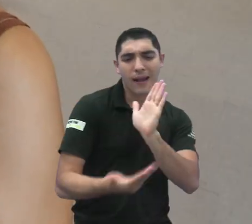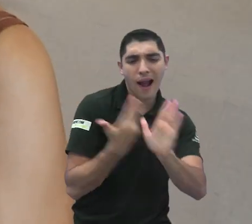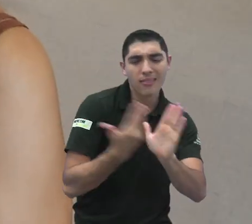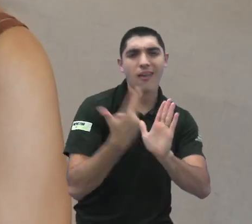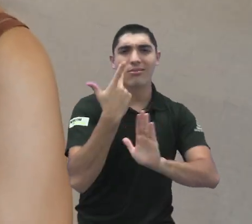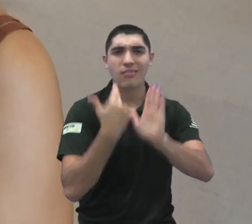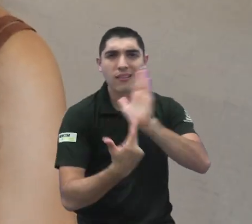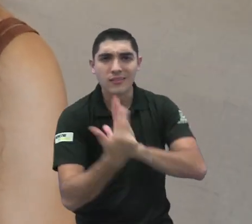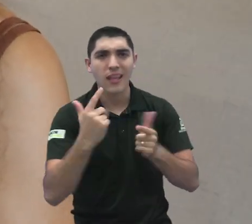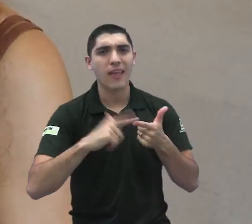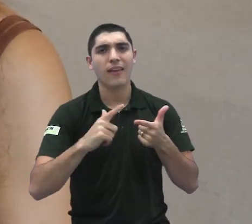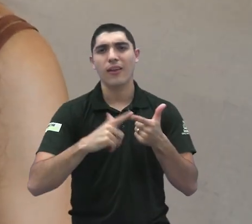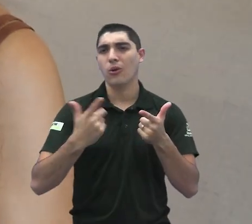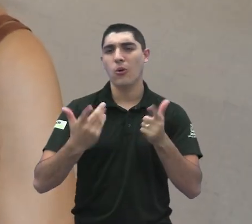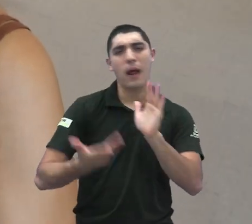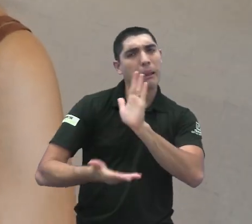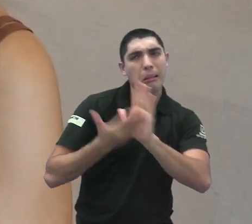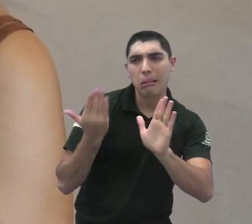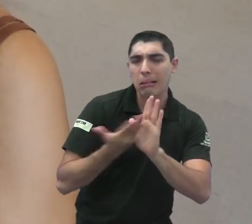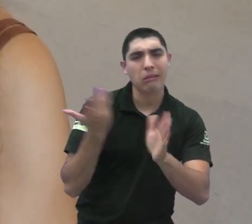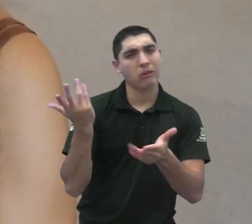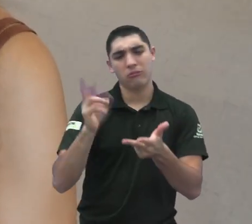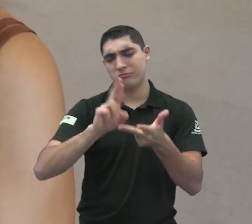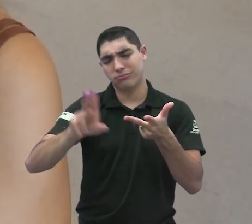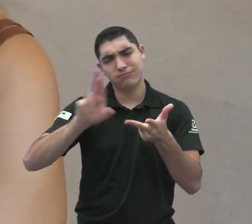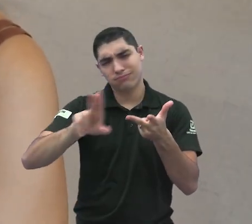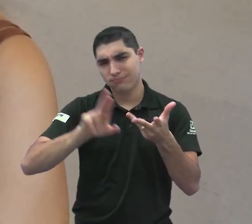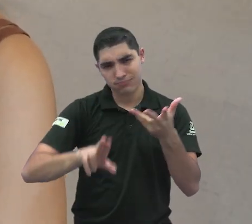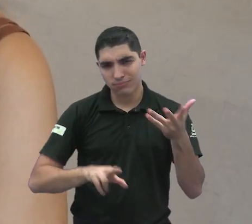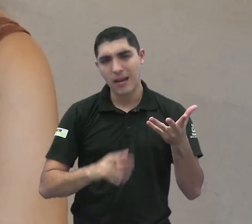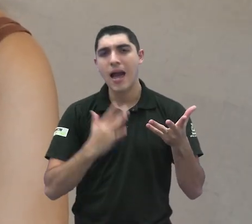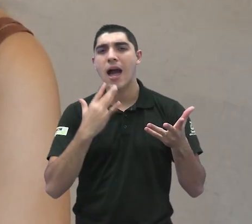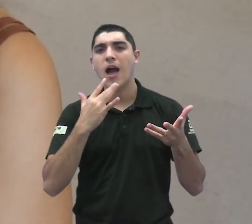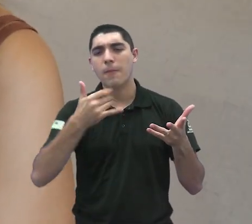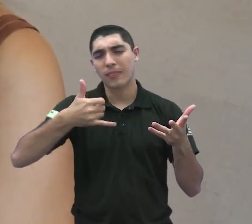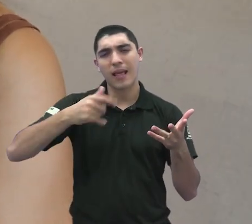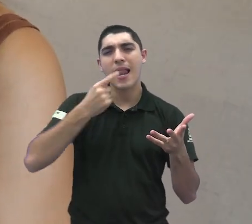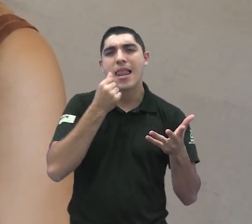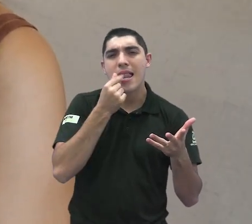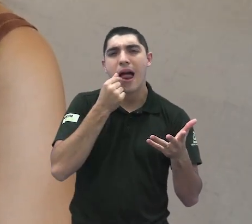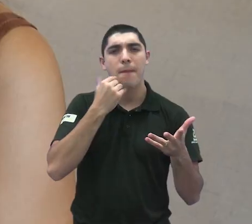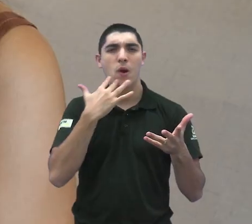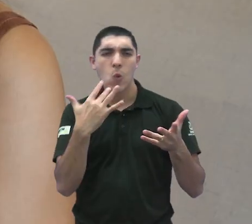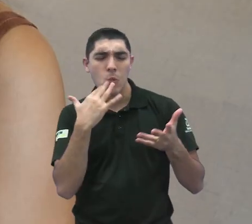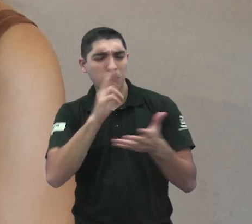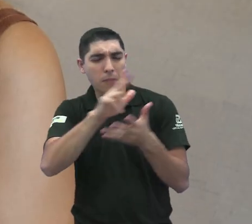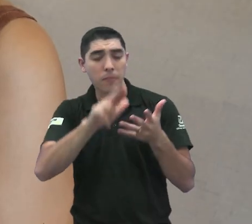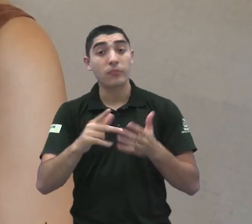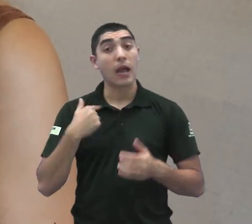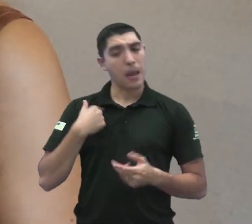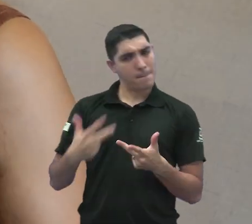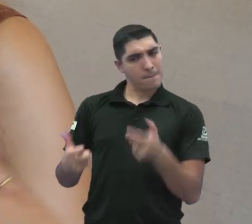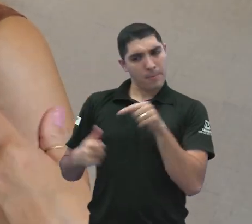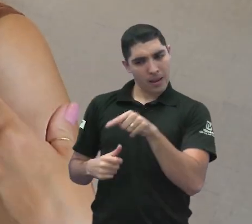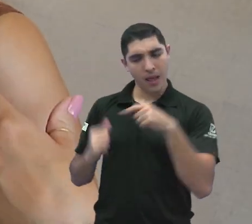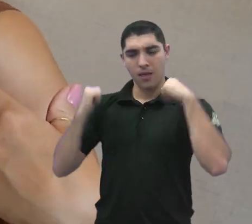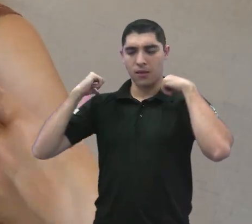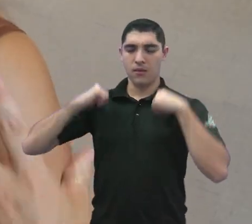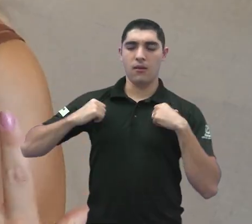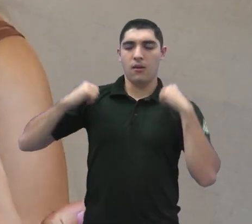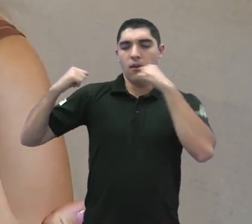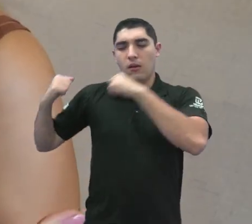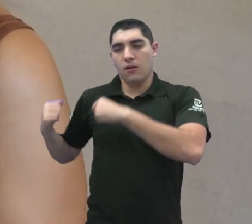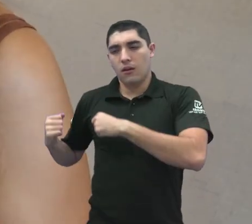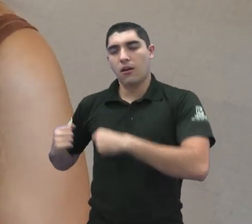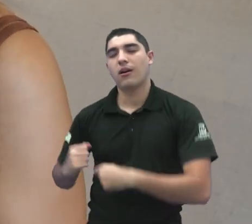desenho, vários lápis de cor, livro, além das tarefinhas. E então, a gente percebia que ela, quando tirava a mochila,